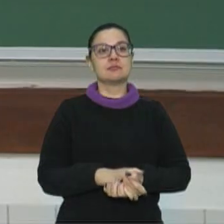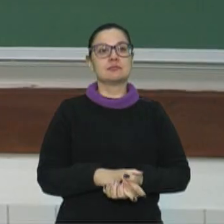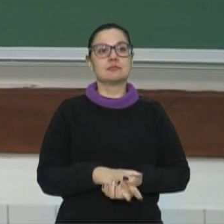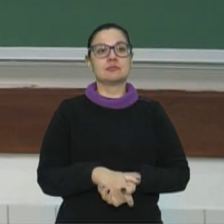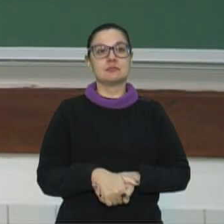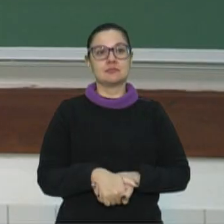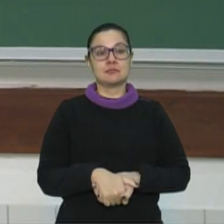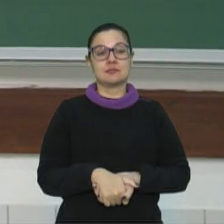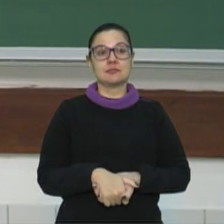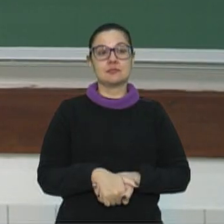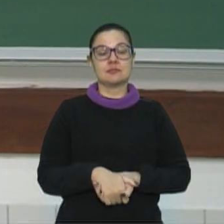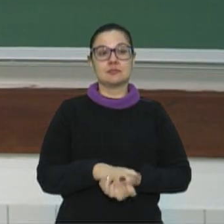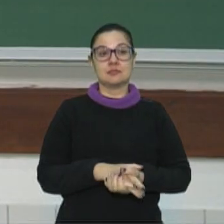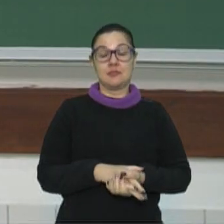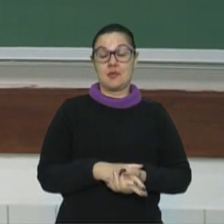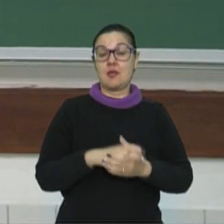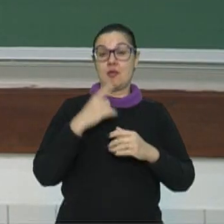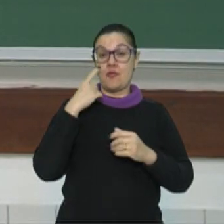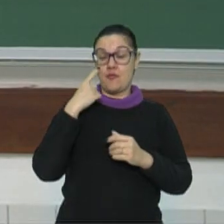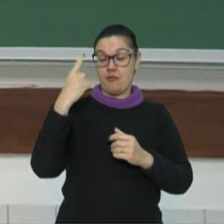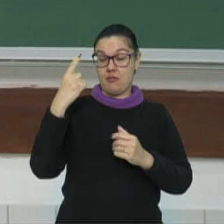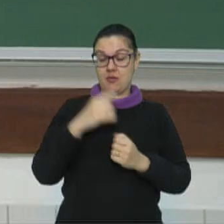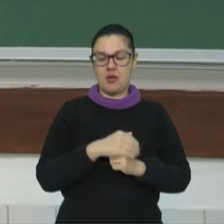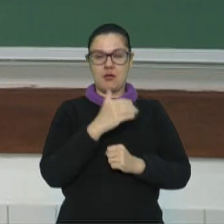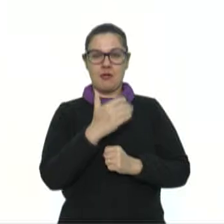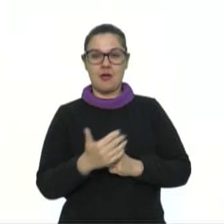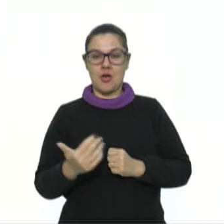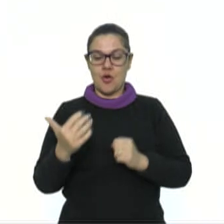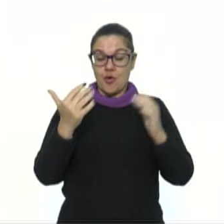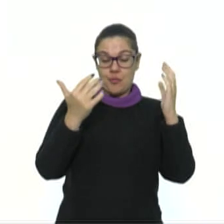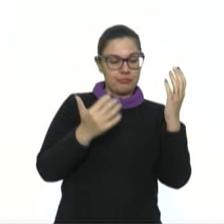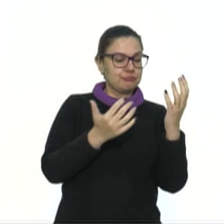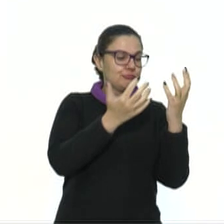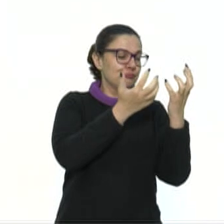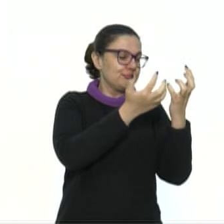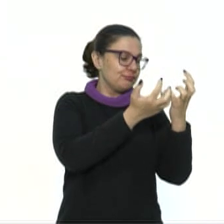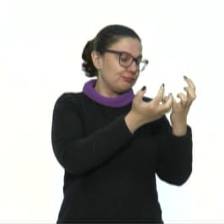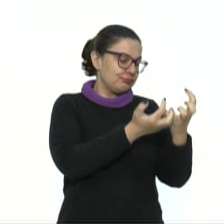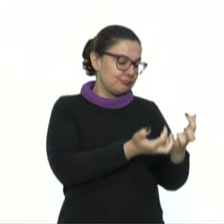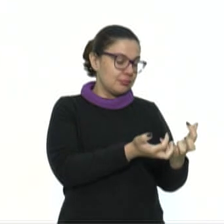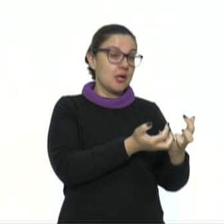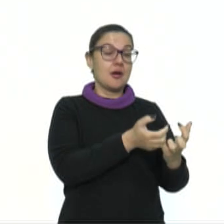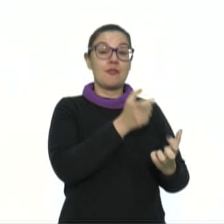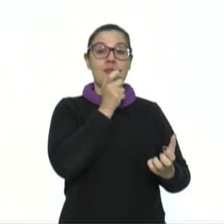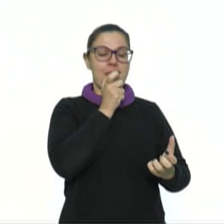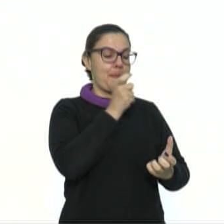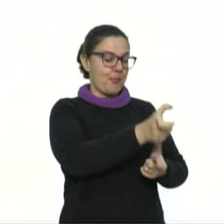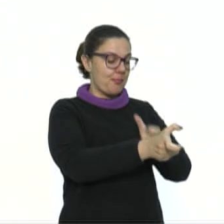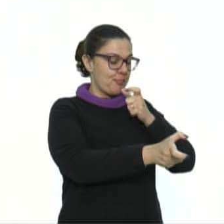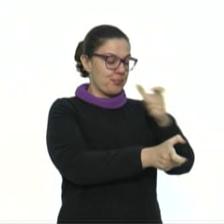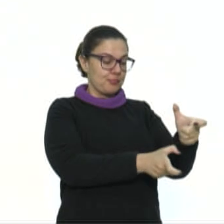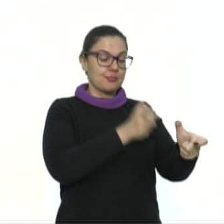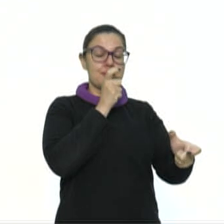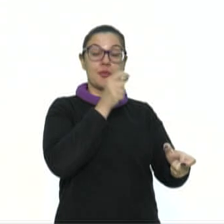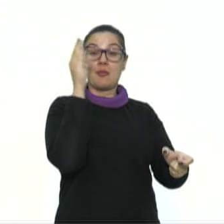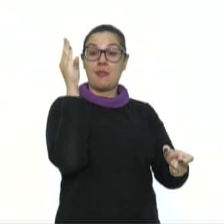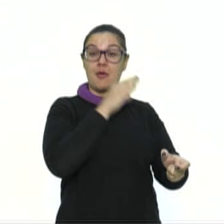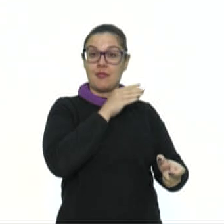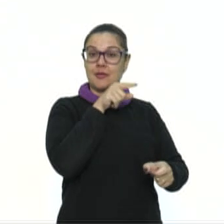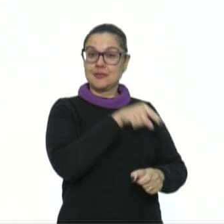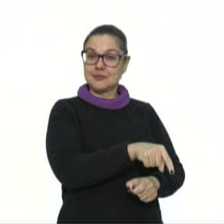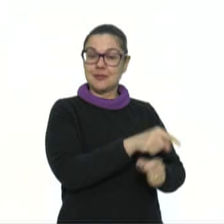slide. Veja que uma plantinha, ela tá toda murchinha. É a plantinha que recebeu as